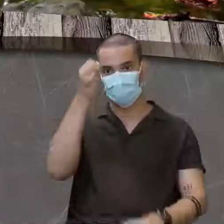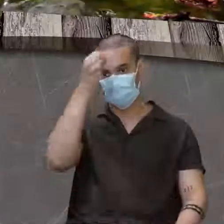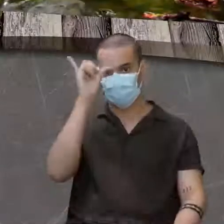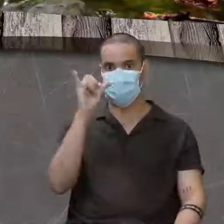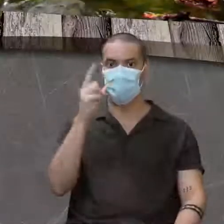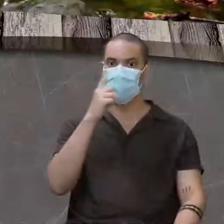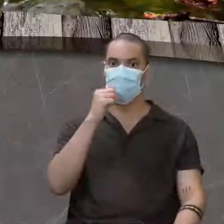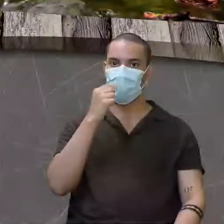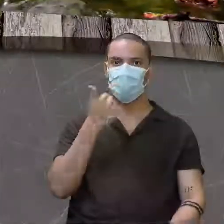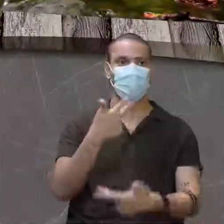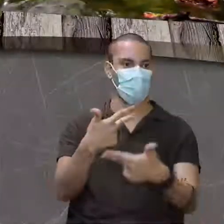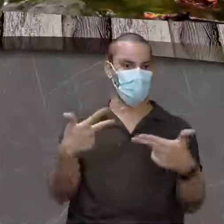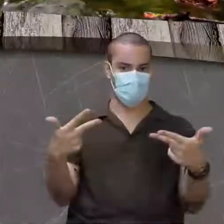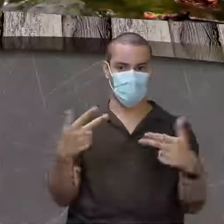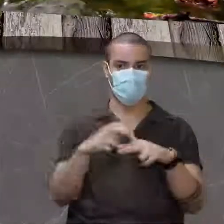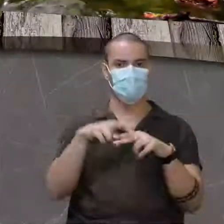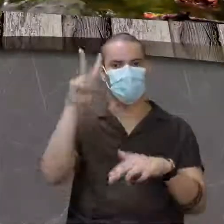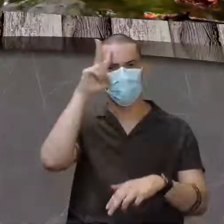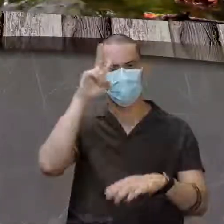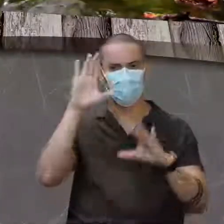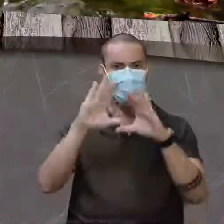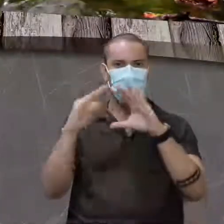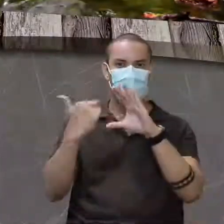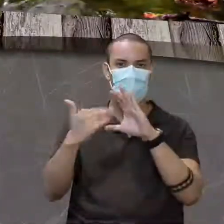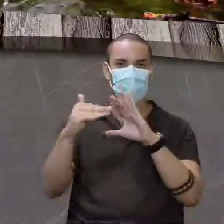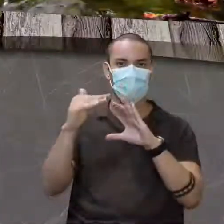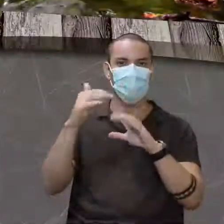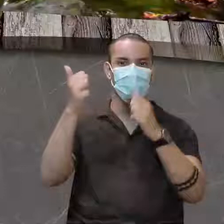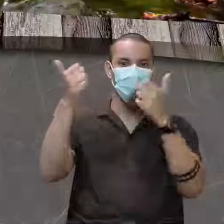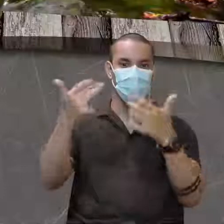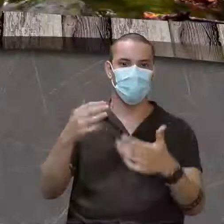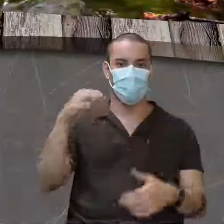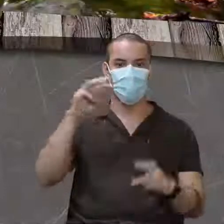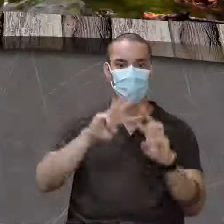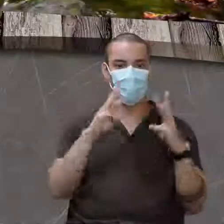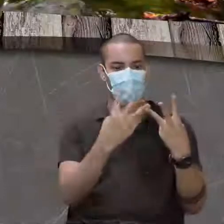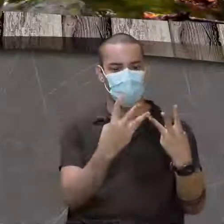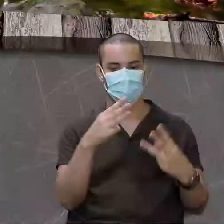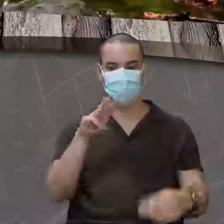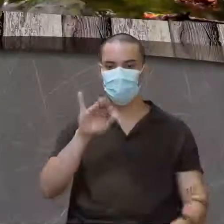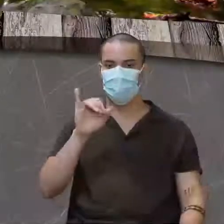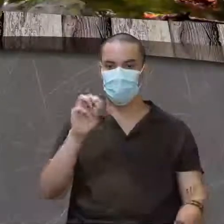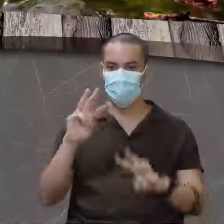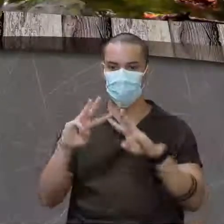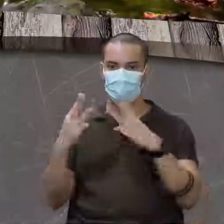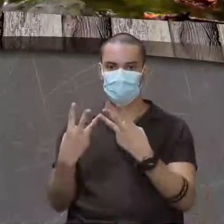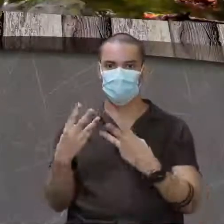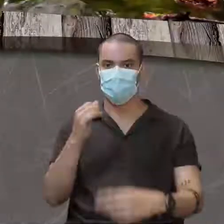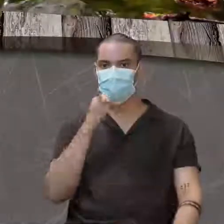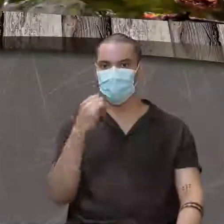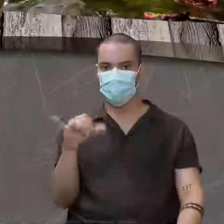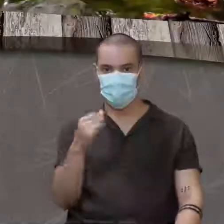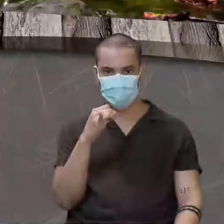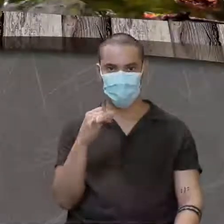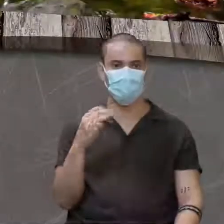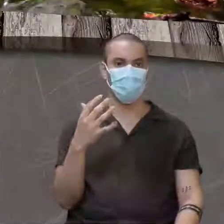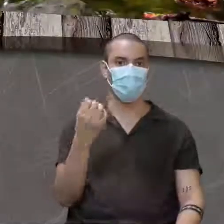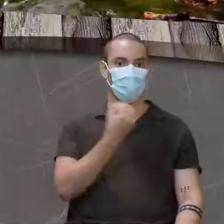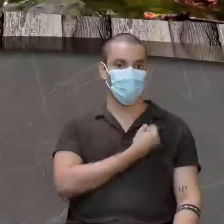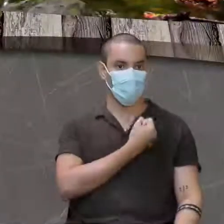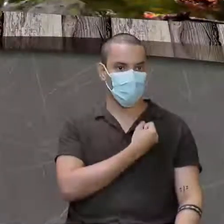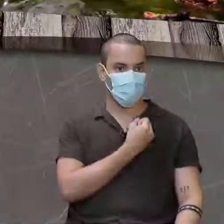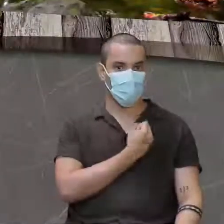né? Enfim. Aí a gente lembra das pirâmides, lembra? Pirâmide de massa, pirâmide de biomassa, pirâmide de energia, pirâmide de